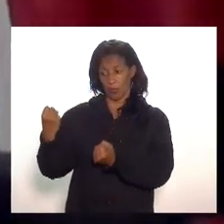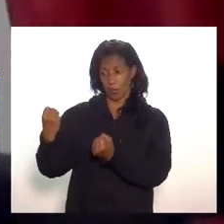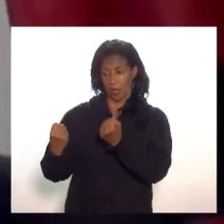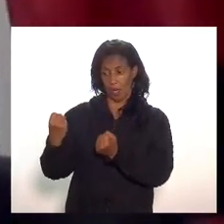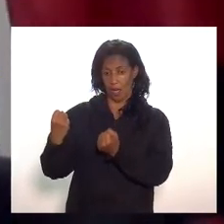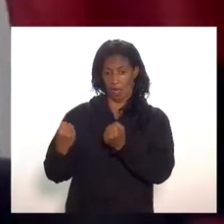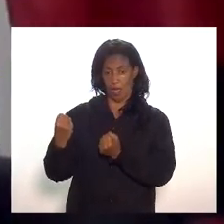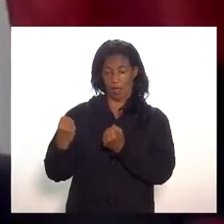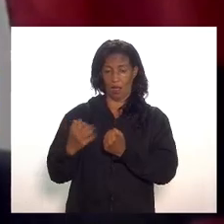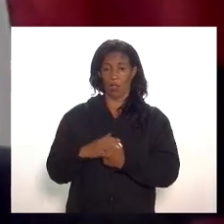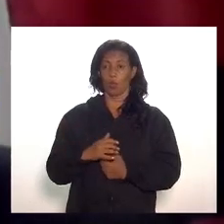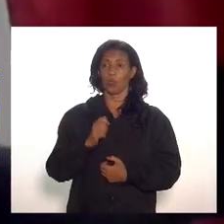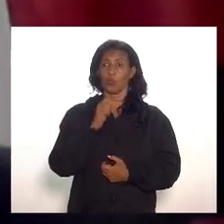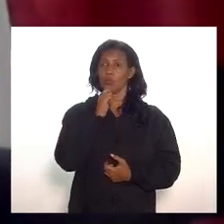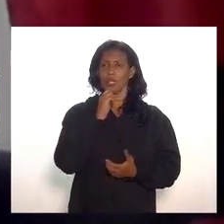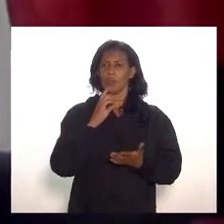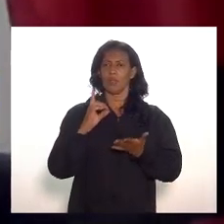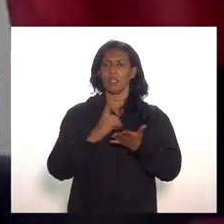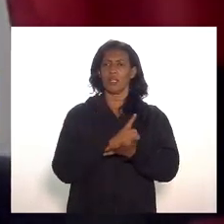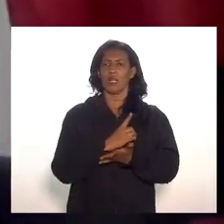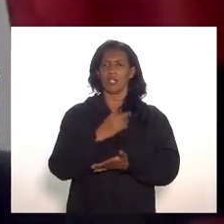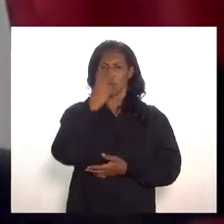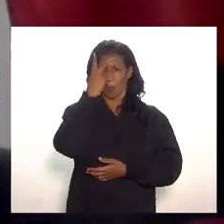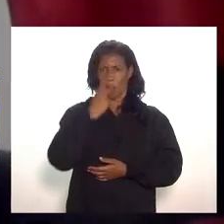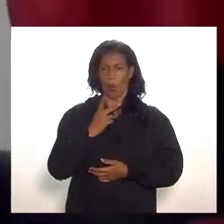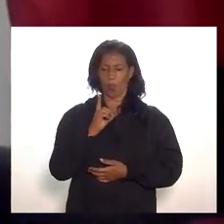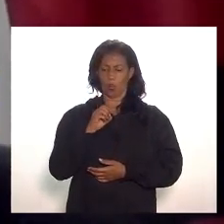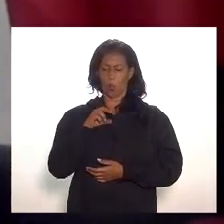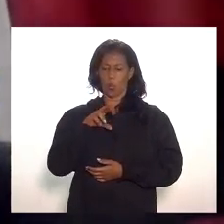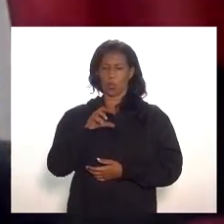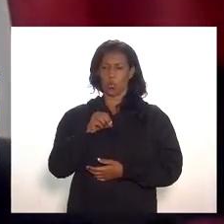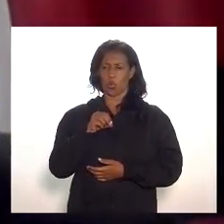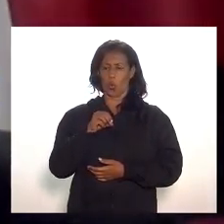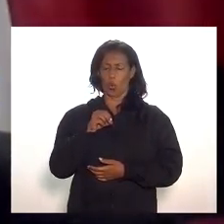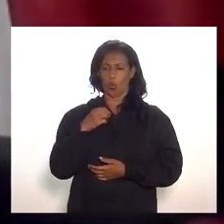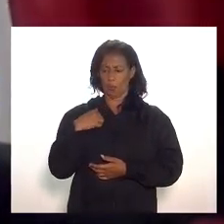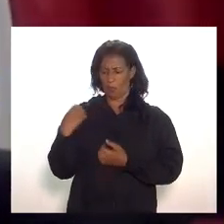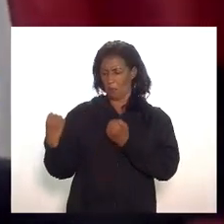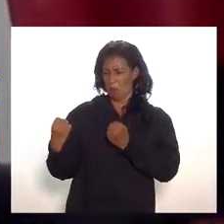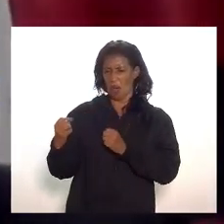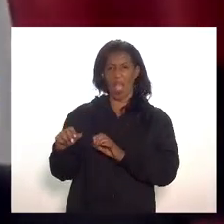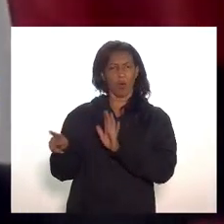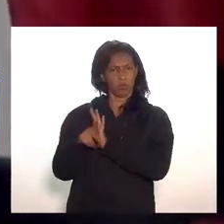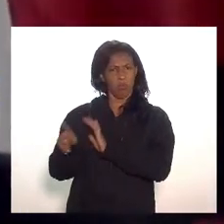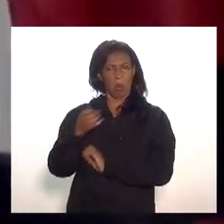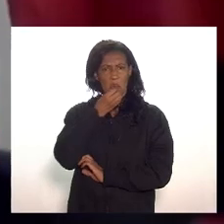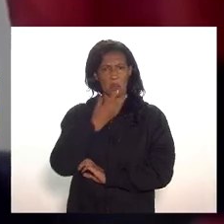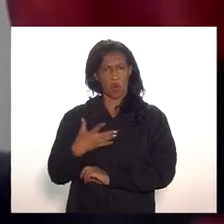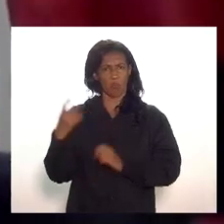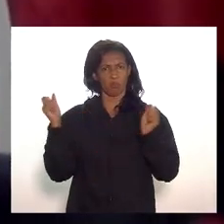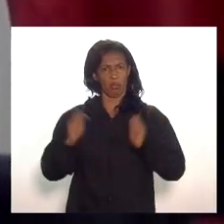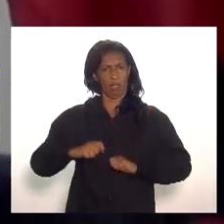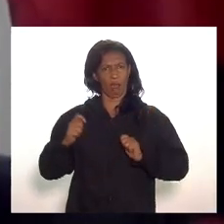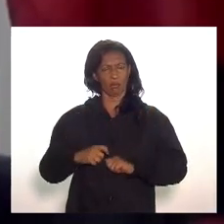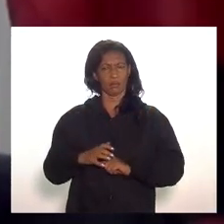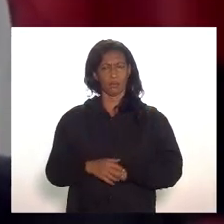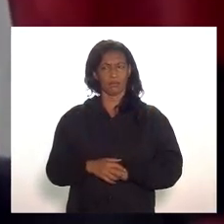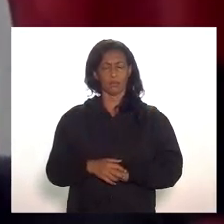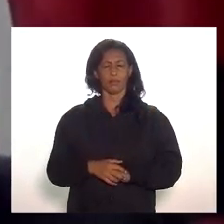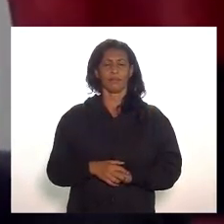acontece. É uma autodeclaração do proprietário afirmando que o veículo dele está em condições. A partir do momento que isso foi